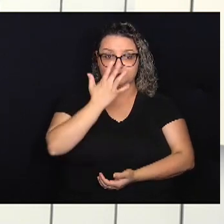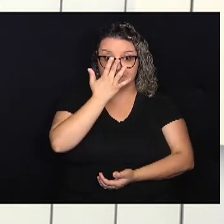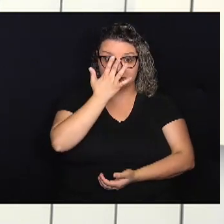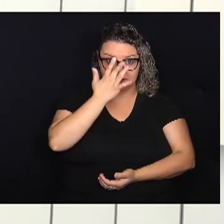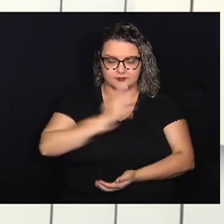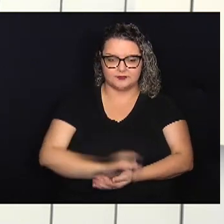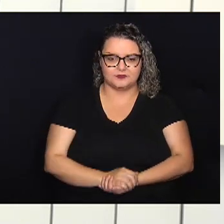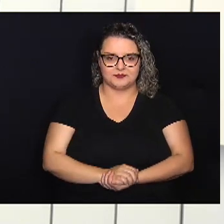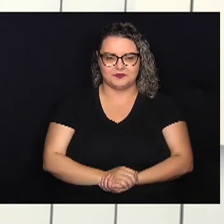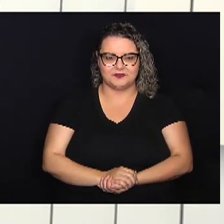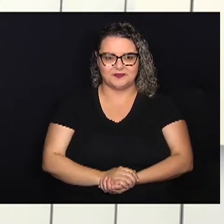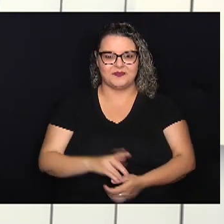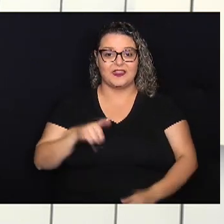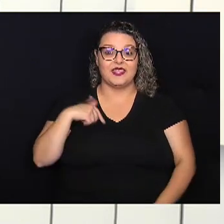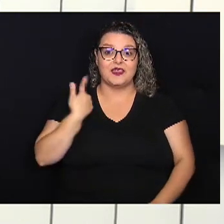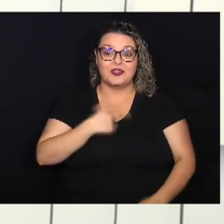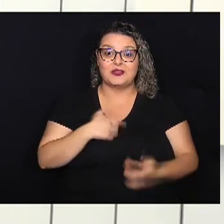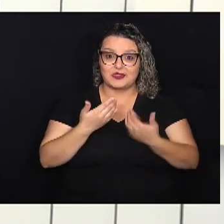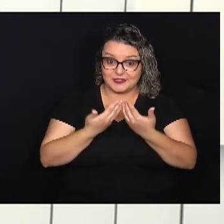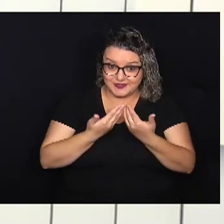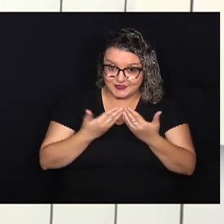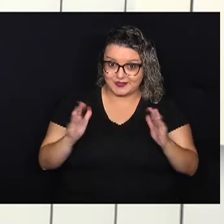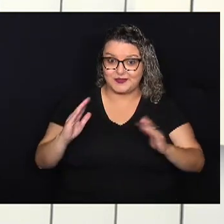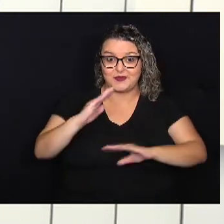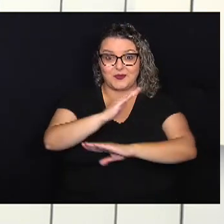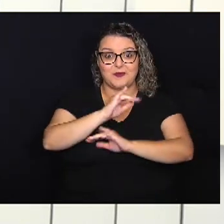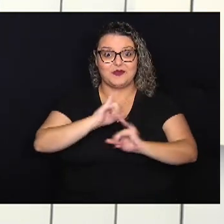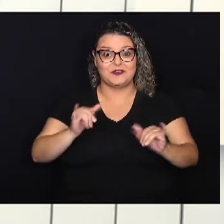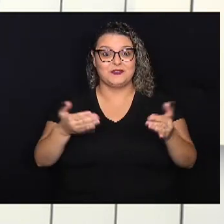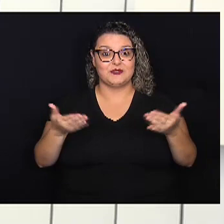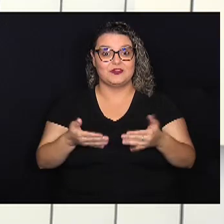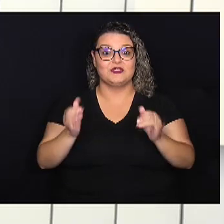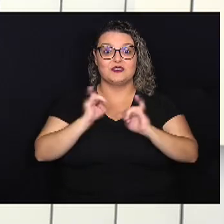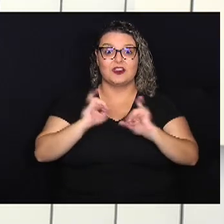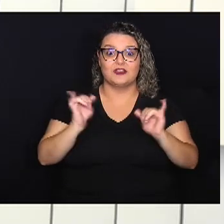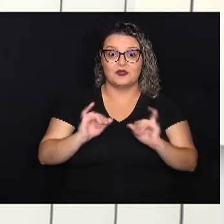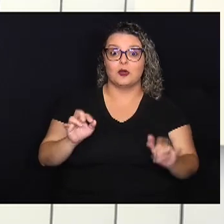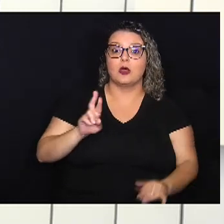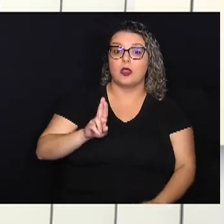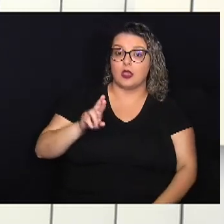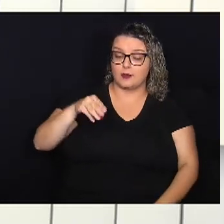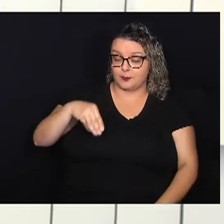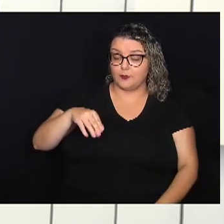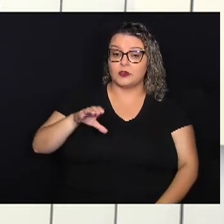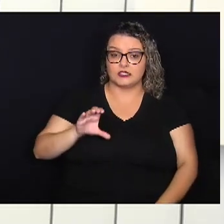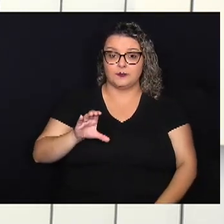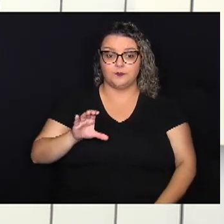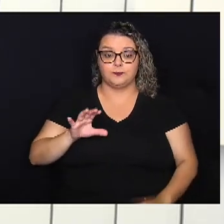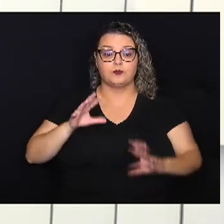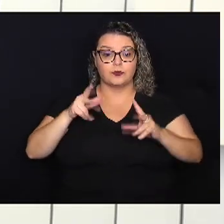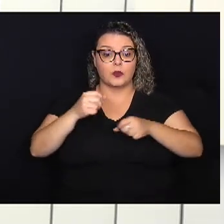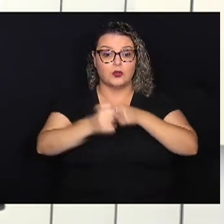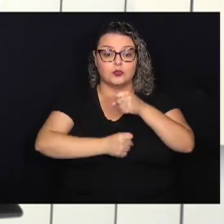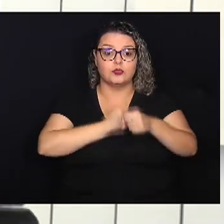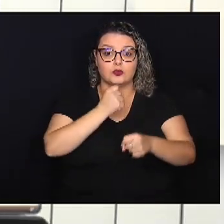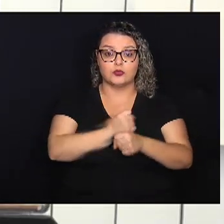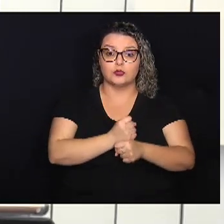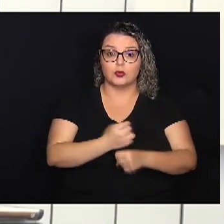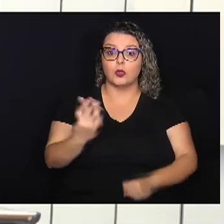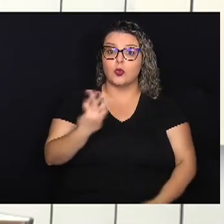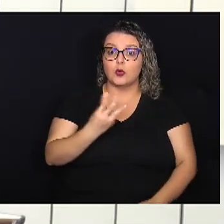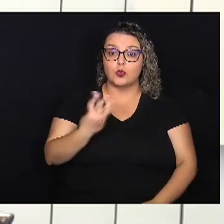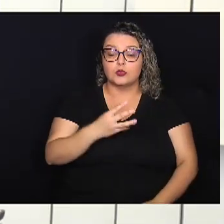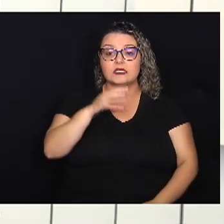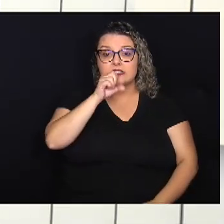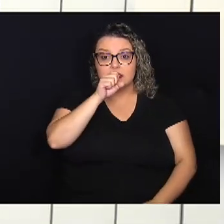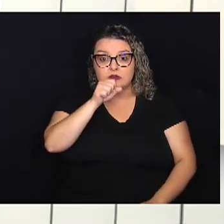E a gente já abre o Câmara Notícia de hoje com as notícias da metrópole. Todo ano, no terceiro sábado do